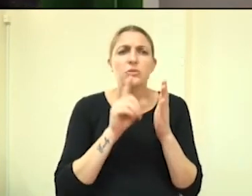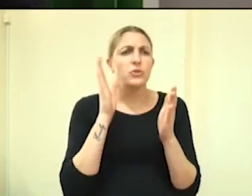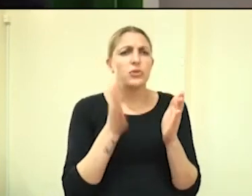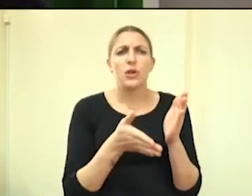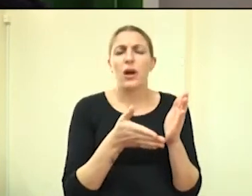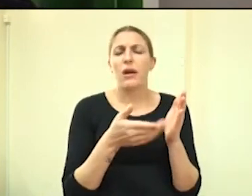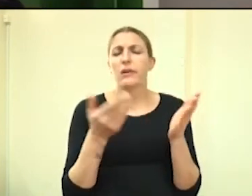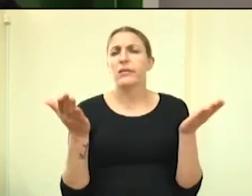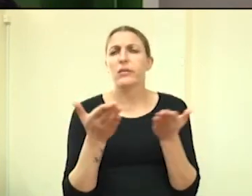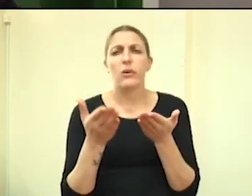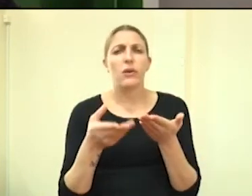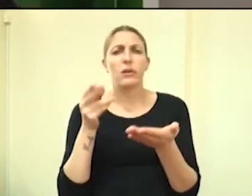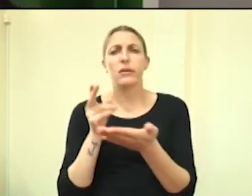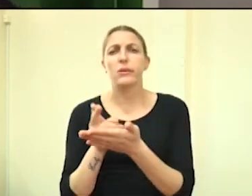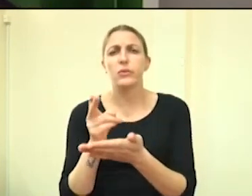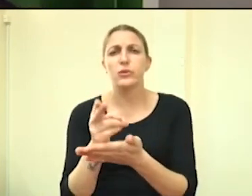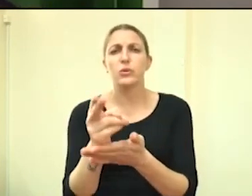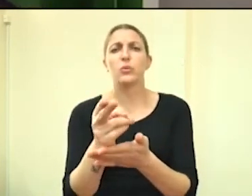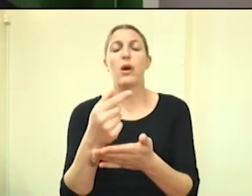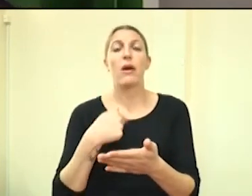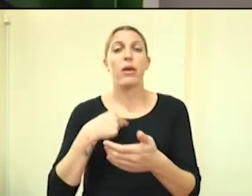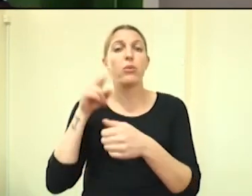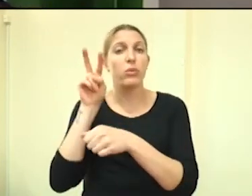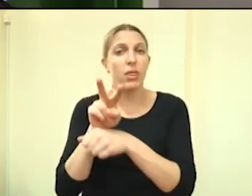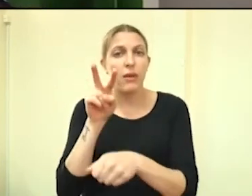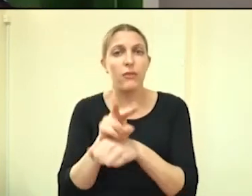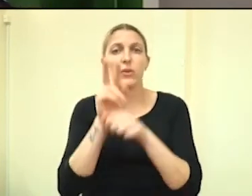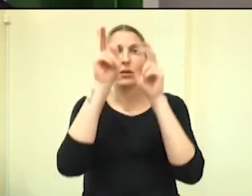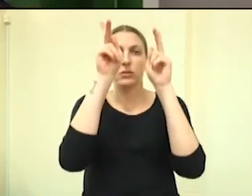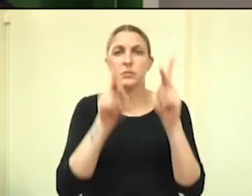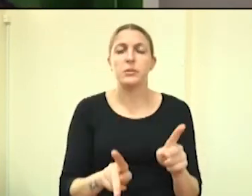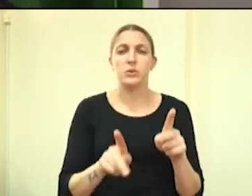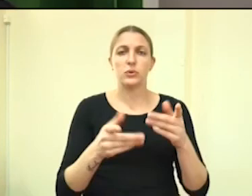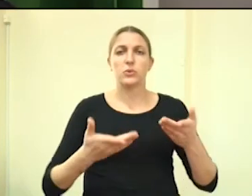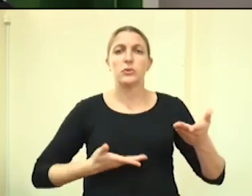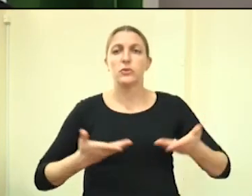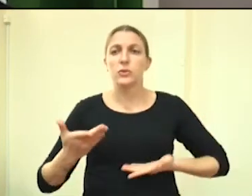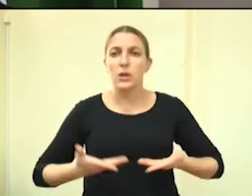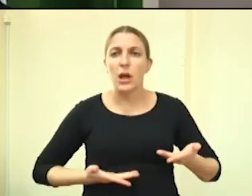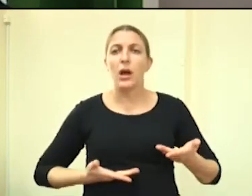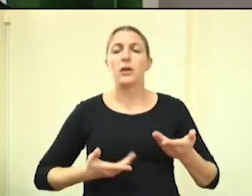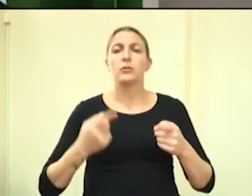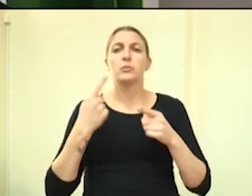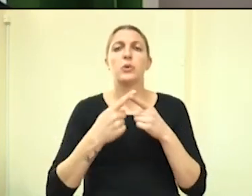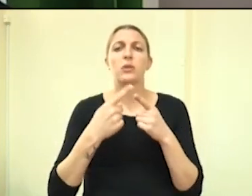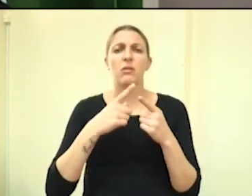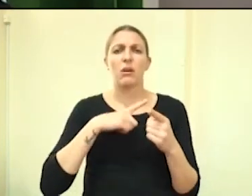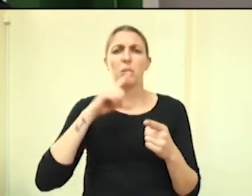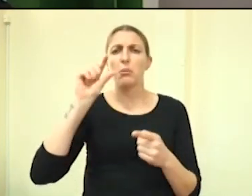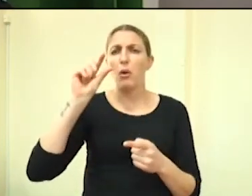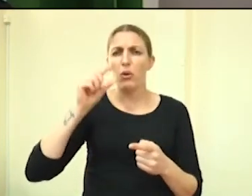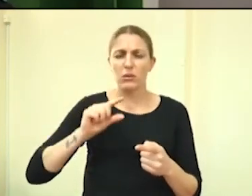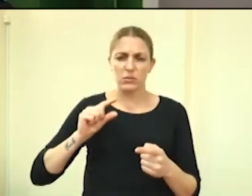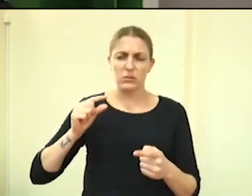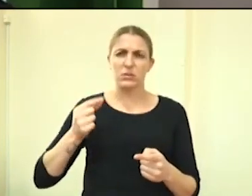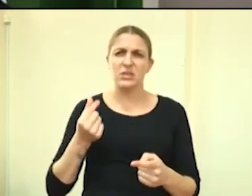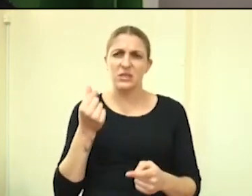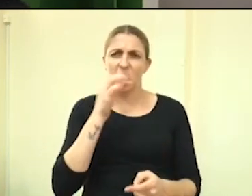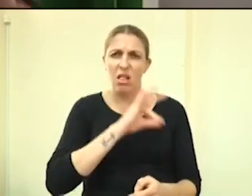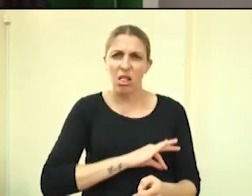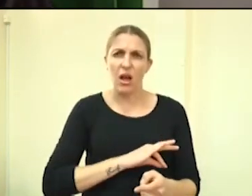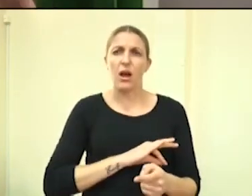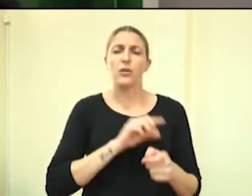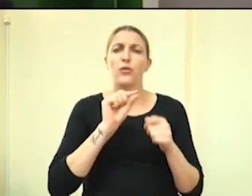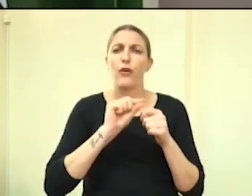Então, eu defendo as pessoas, defendo esses funcionários que são muito mal pagos pelo trabalho que desempenham no município. E dizer que vamos esperar